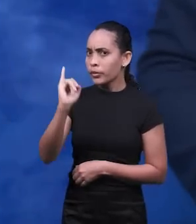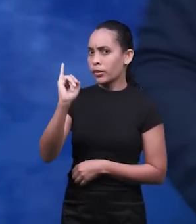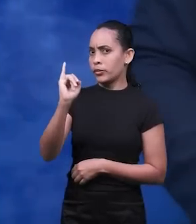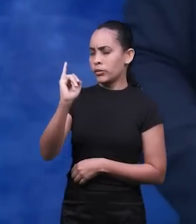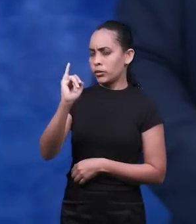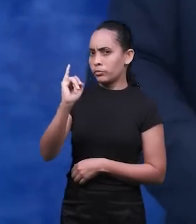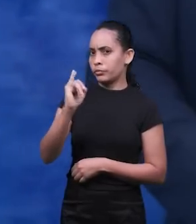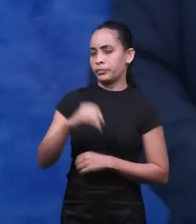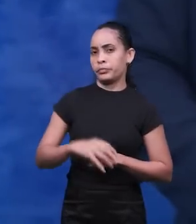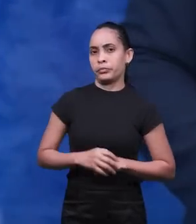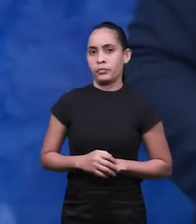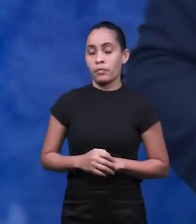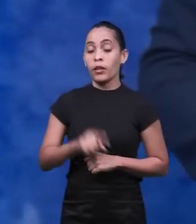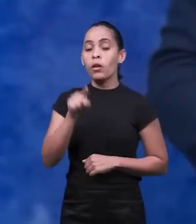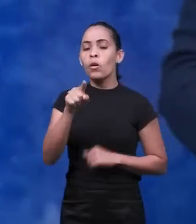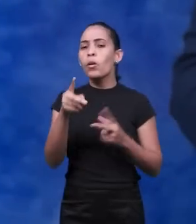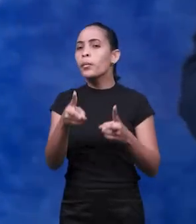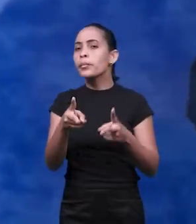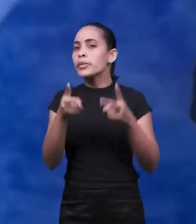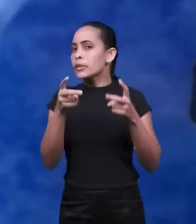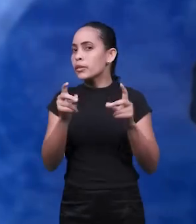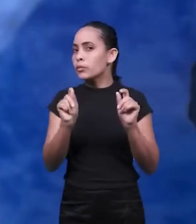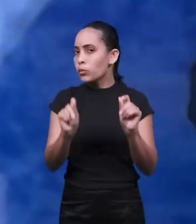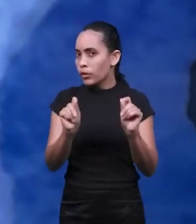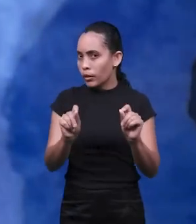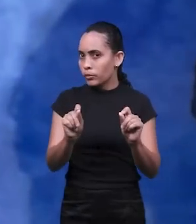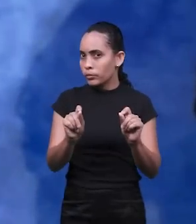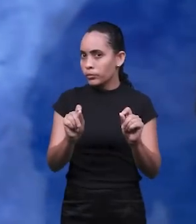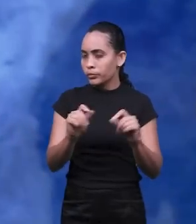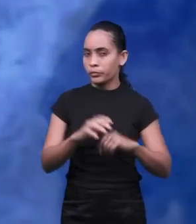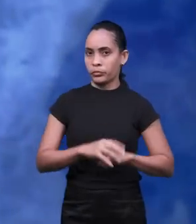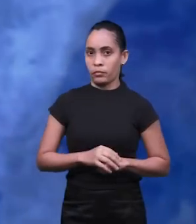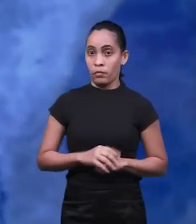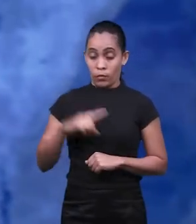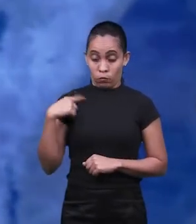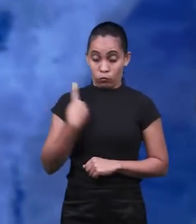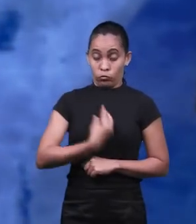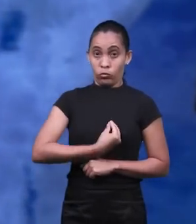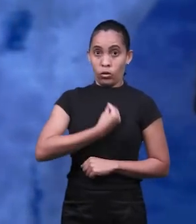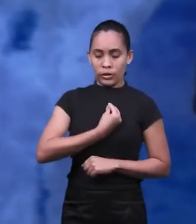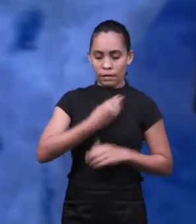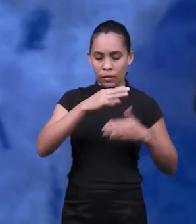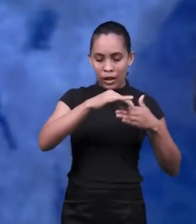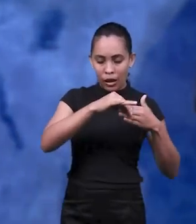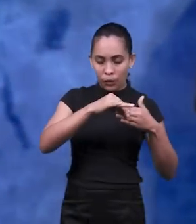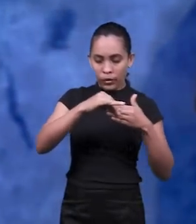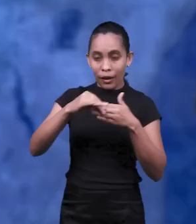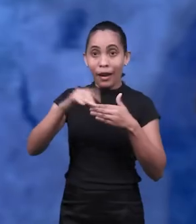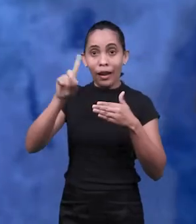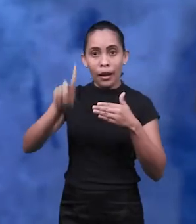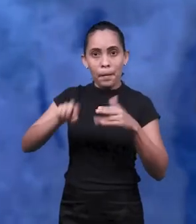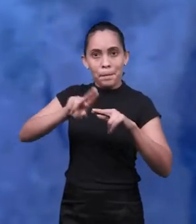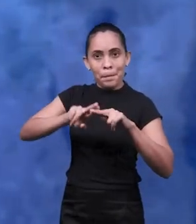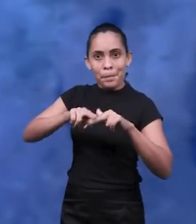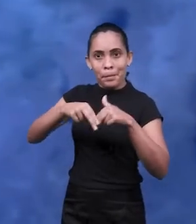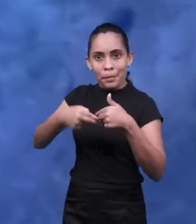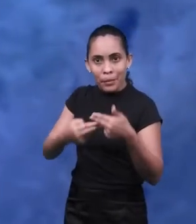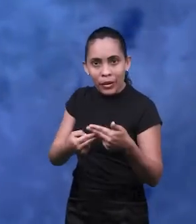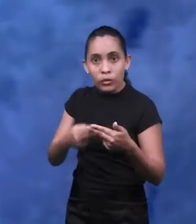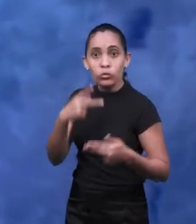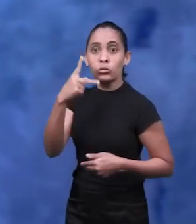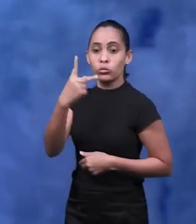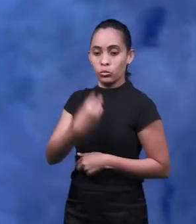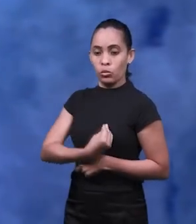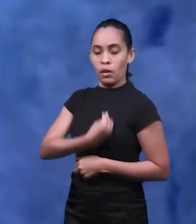fundamental. Observem uma coisa, tudo que tem que guiar a nossa vida parte do espiritual,